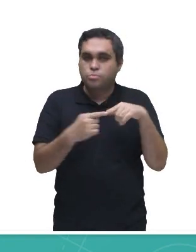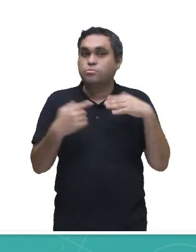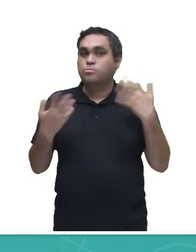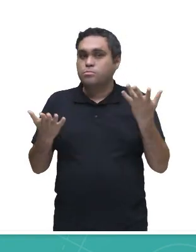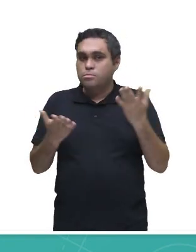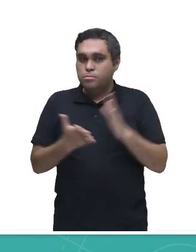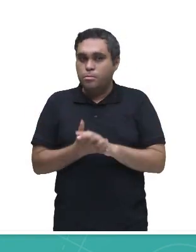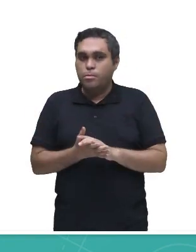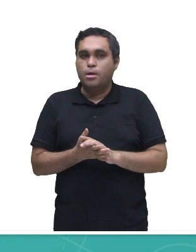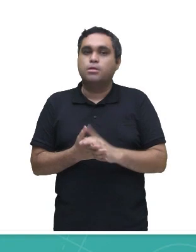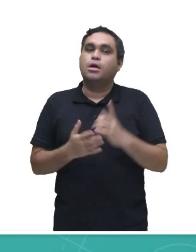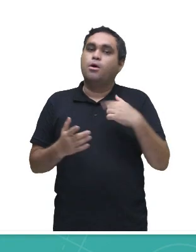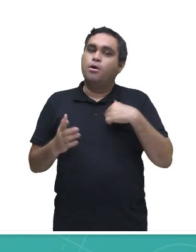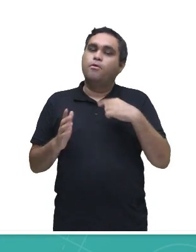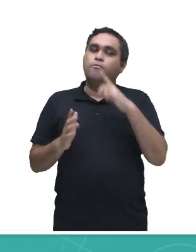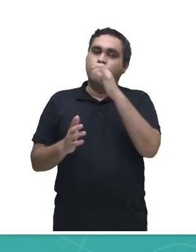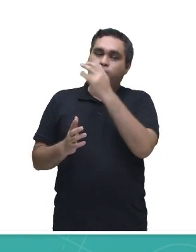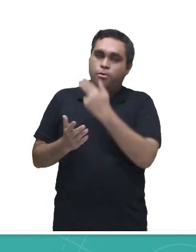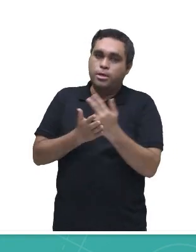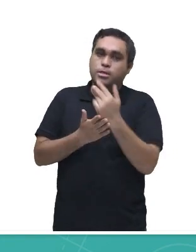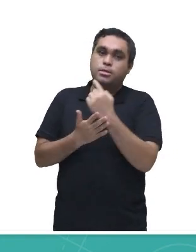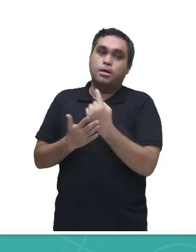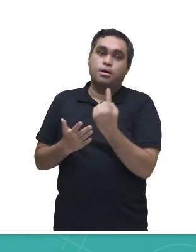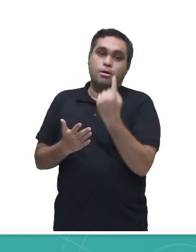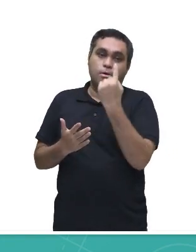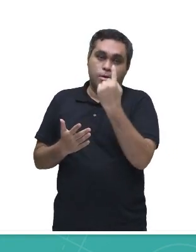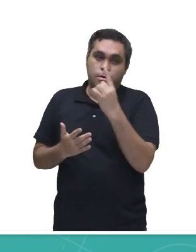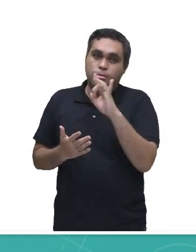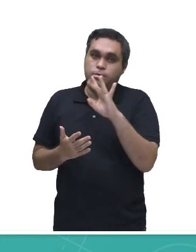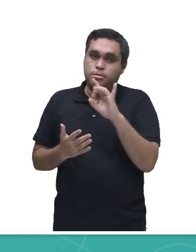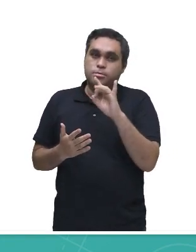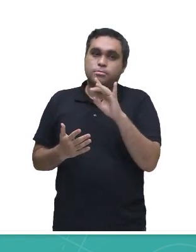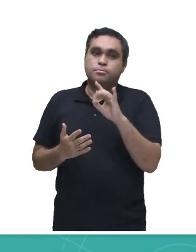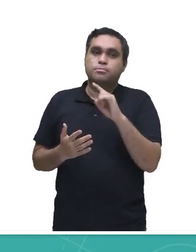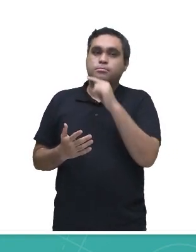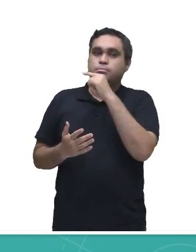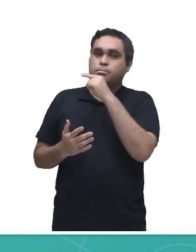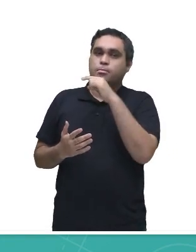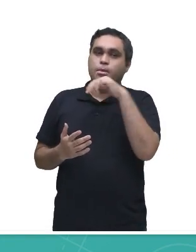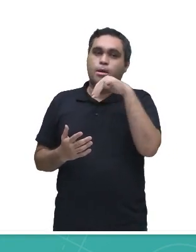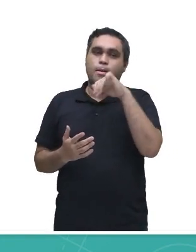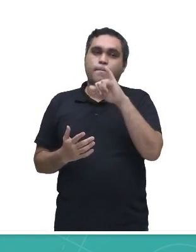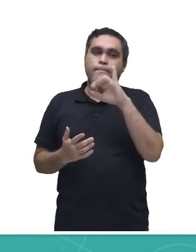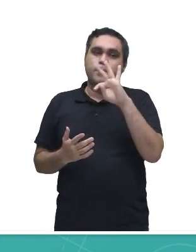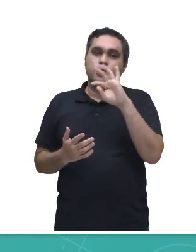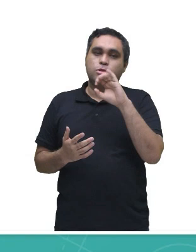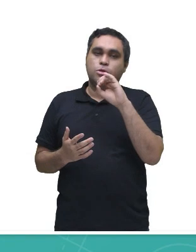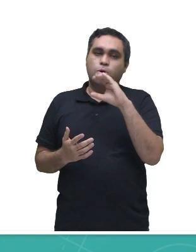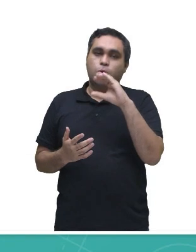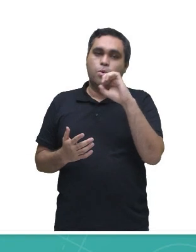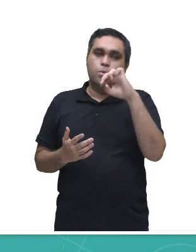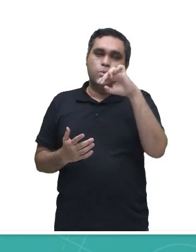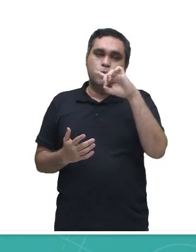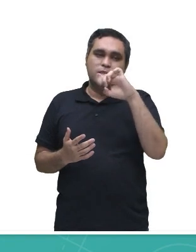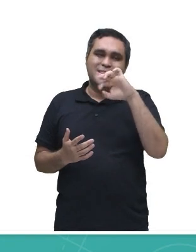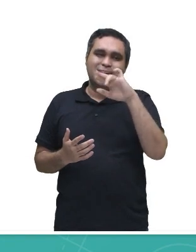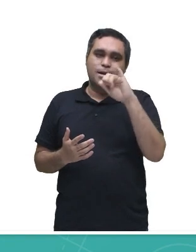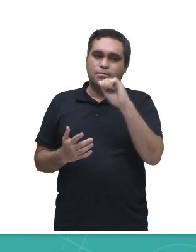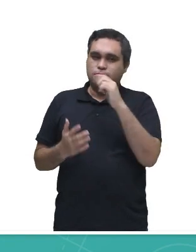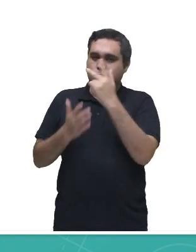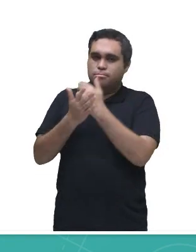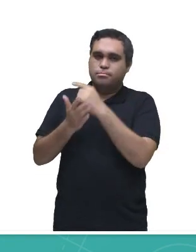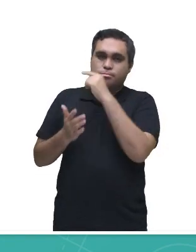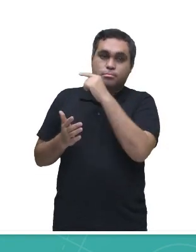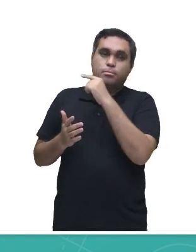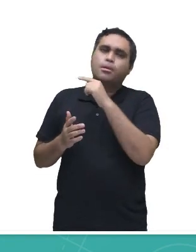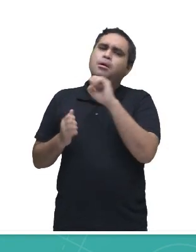só uma, a gente mostrou para vocês aí uma mitocôndria. E aí você pode escolher das diversas que nós mostramos